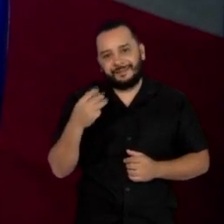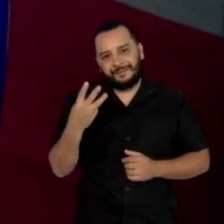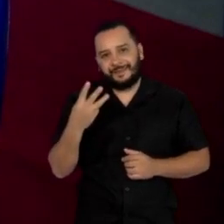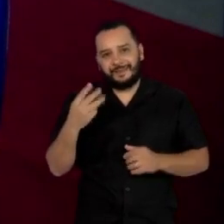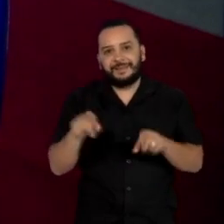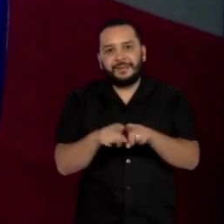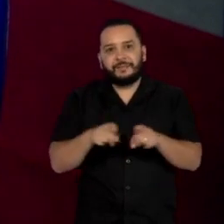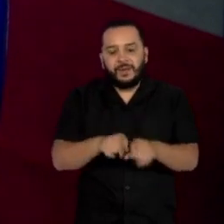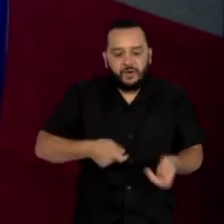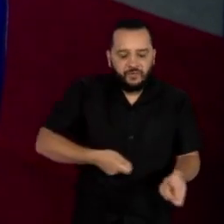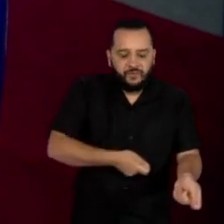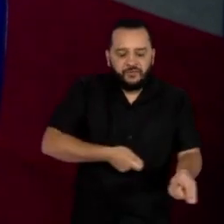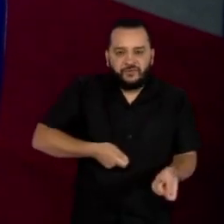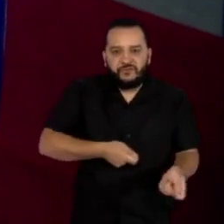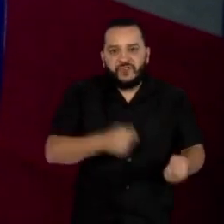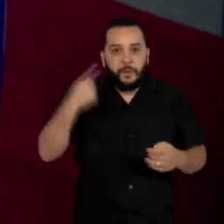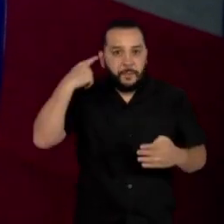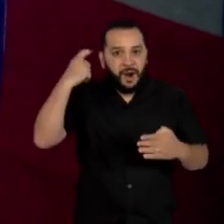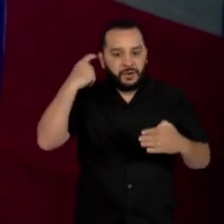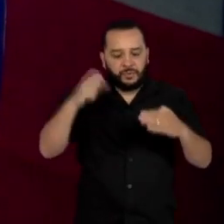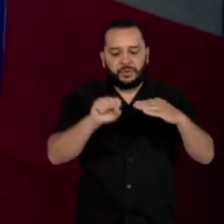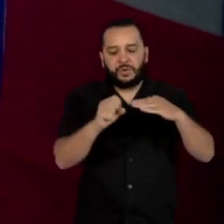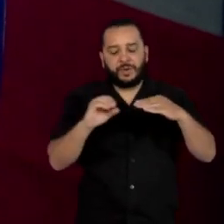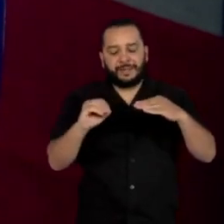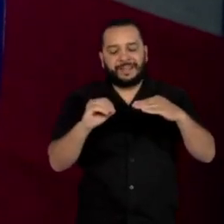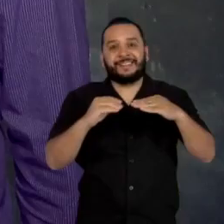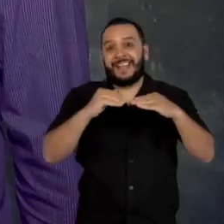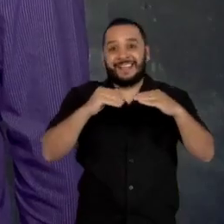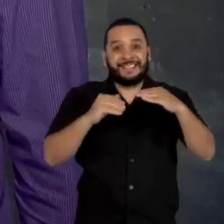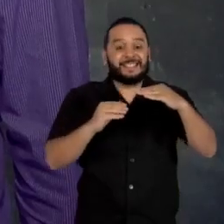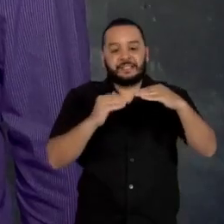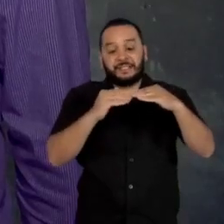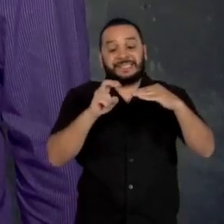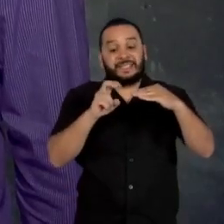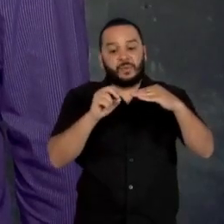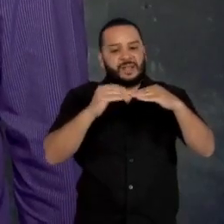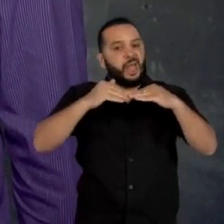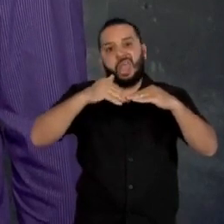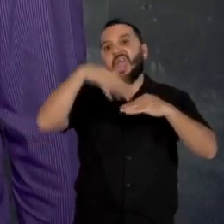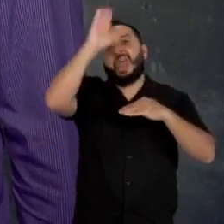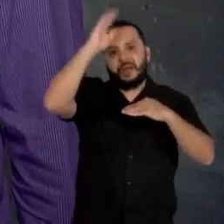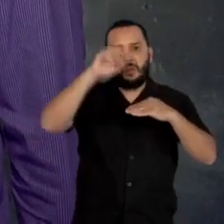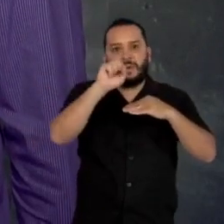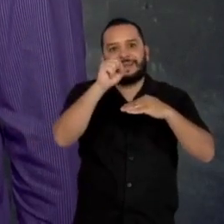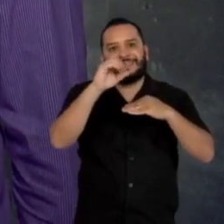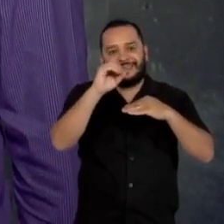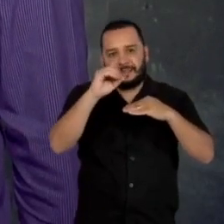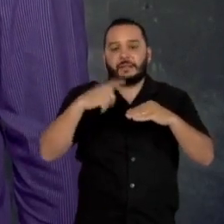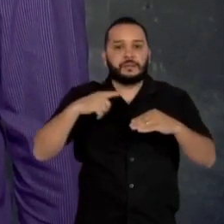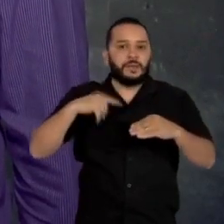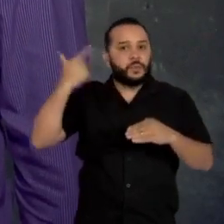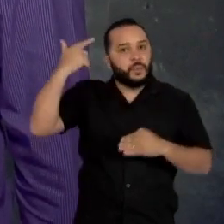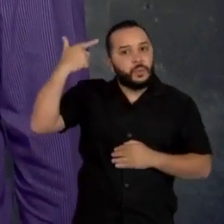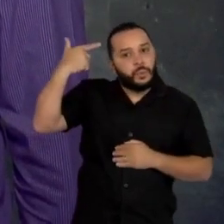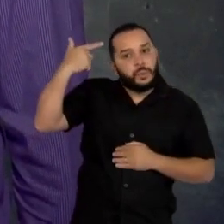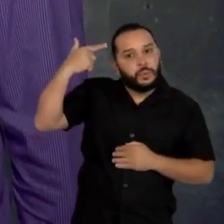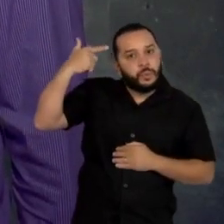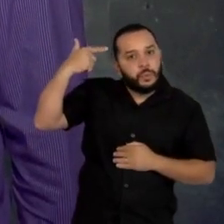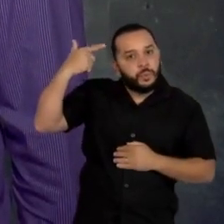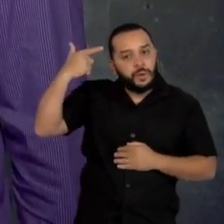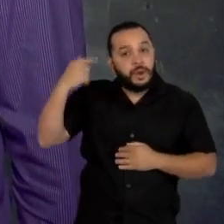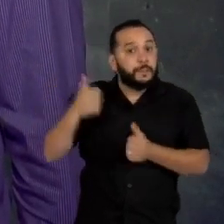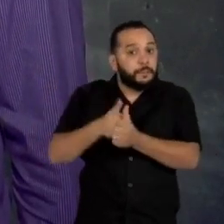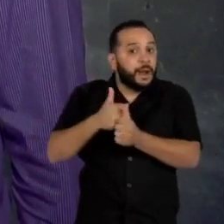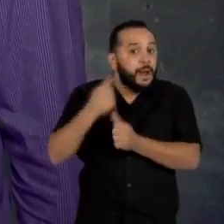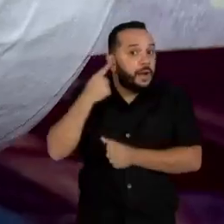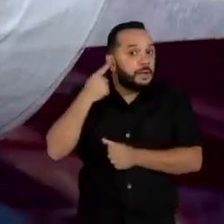pó chegam facilmente a 80 decibéis. Assim como o secador de cabelo, que tem o agravante de ser usado próximo